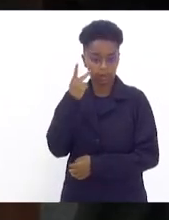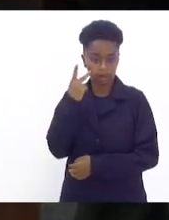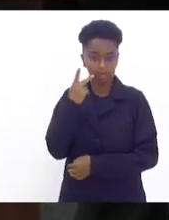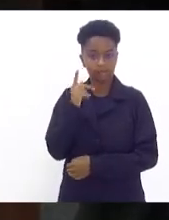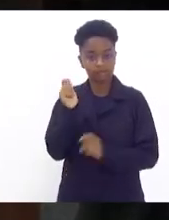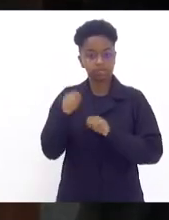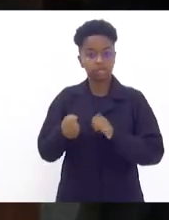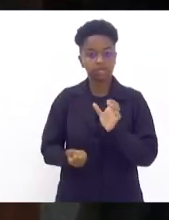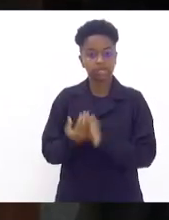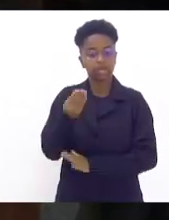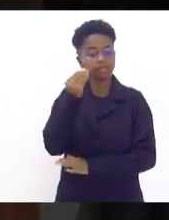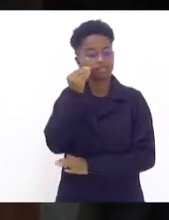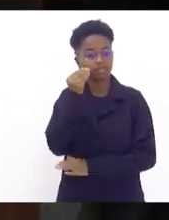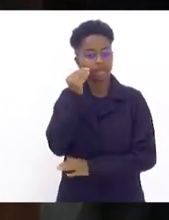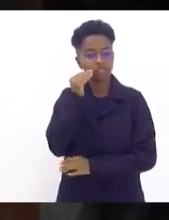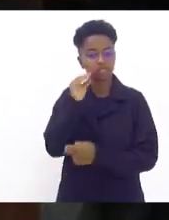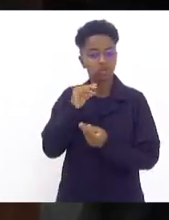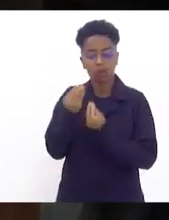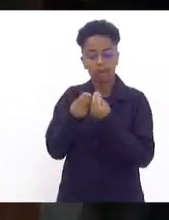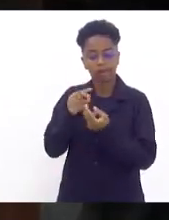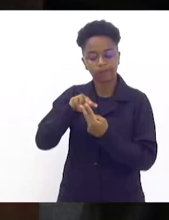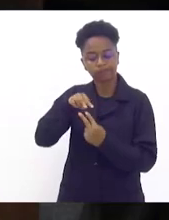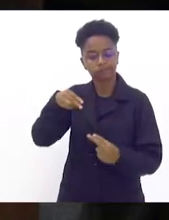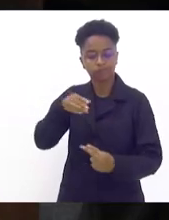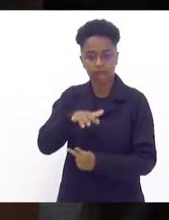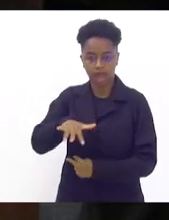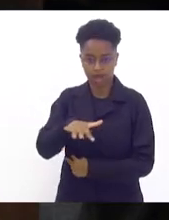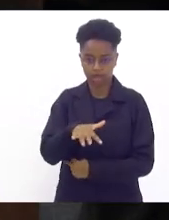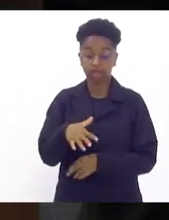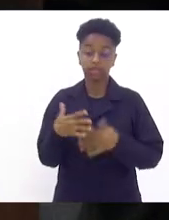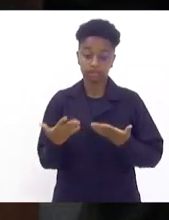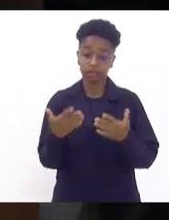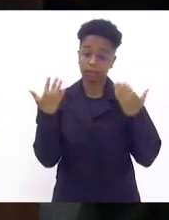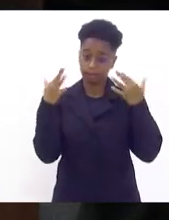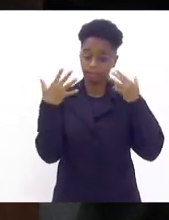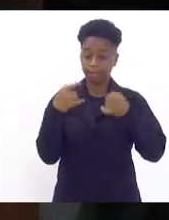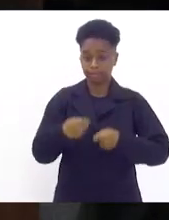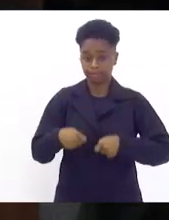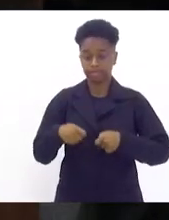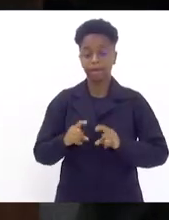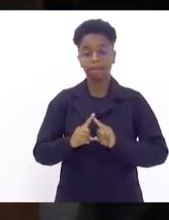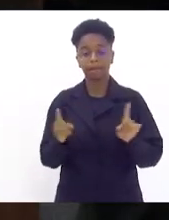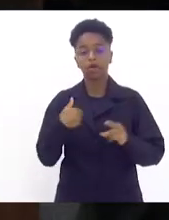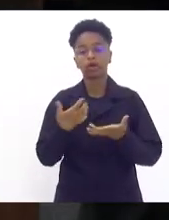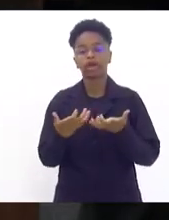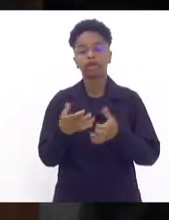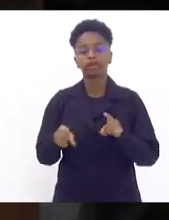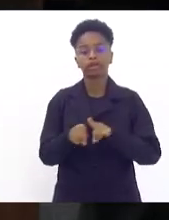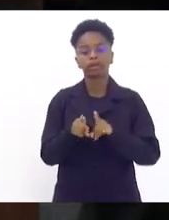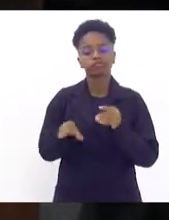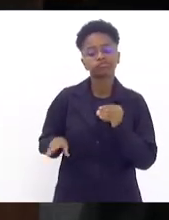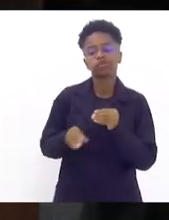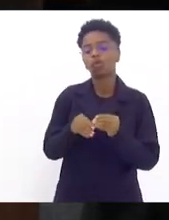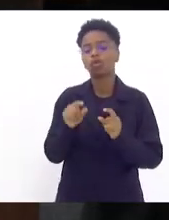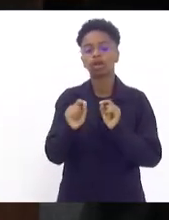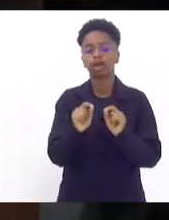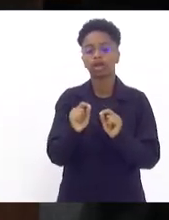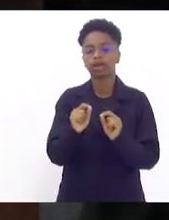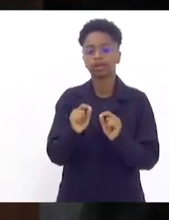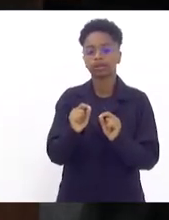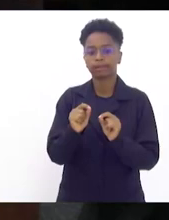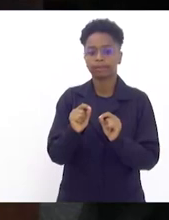do teste de sequenciamento genético. Isso é a gente para parabenizar. Mas eu queria colocar aqui, pontuar,